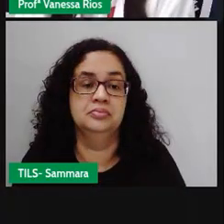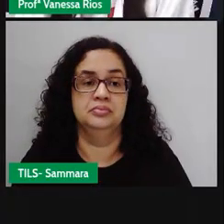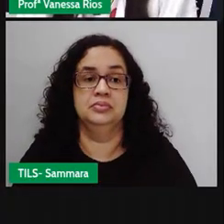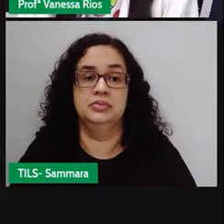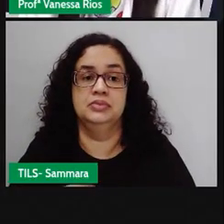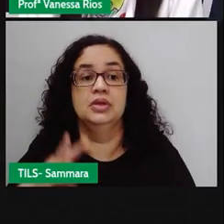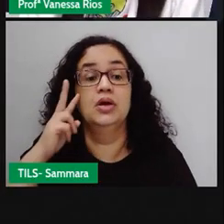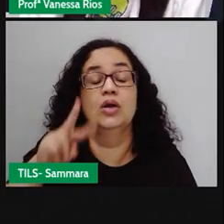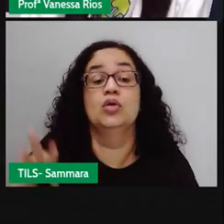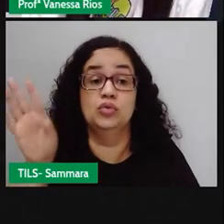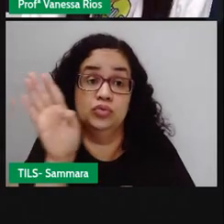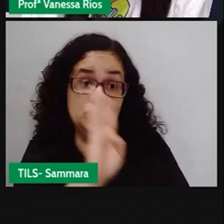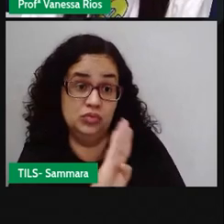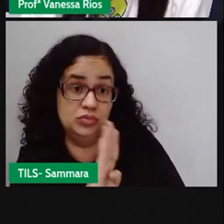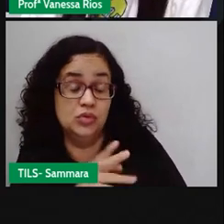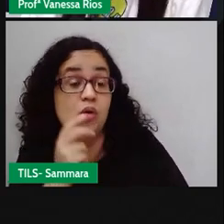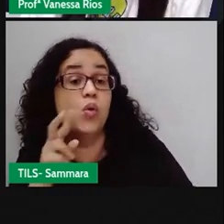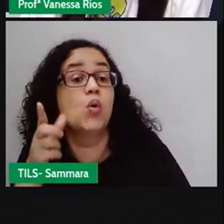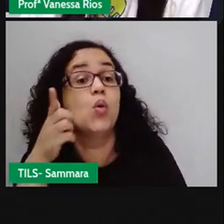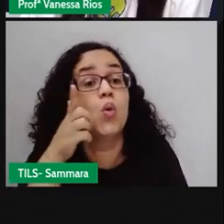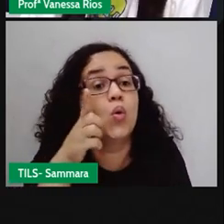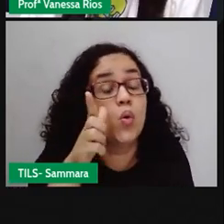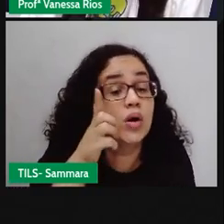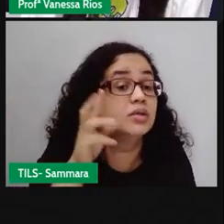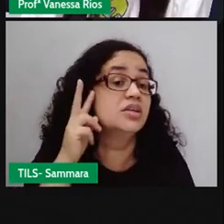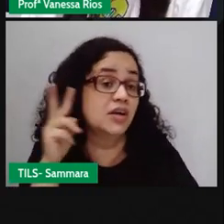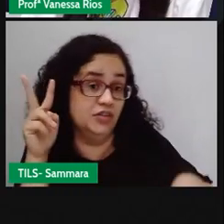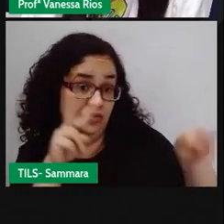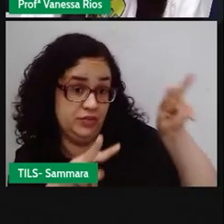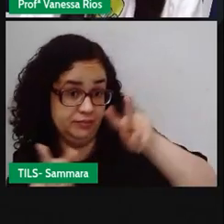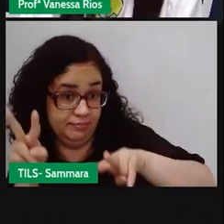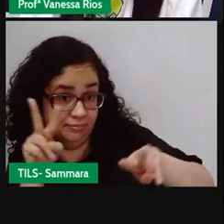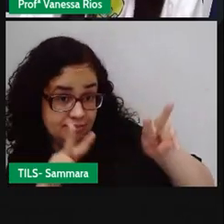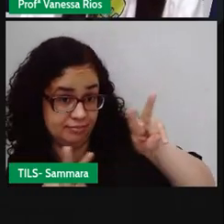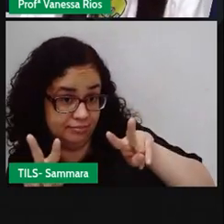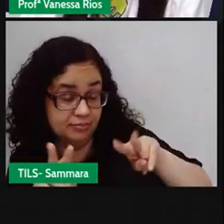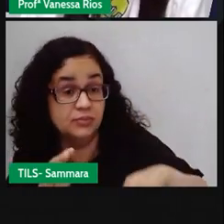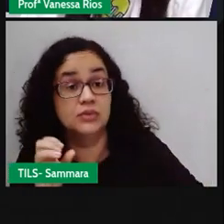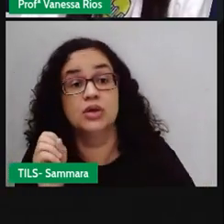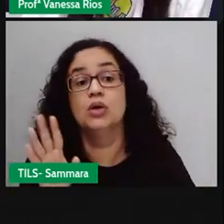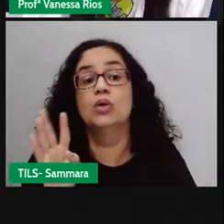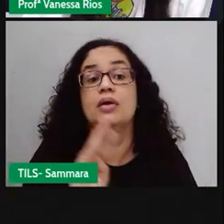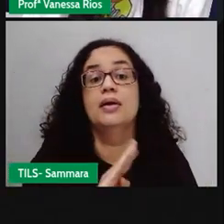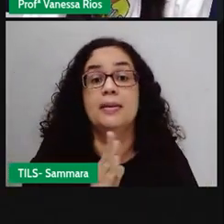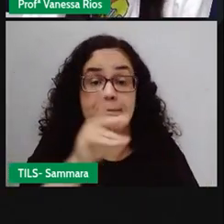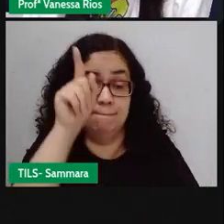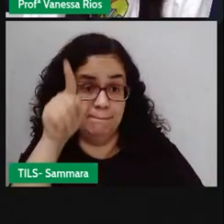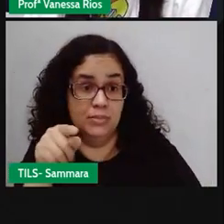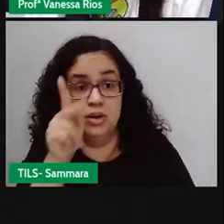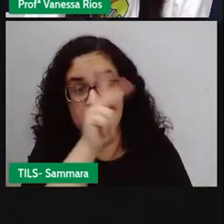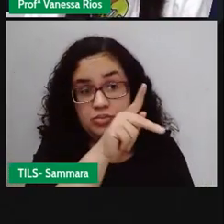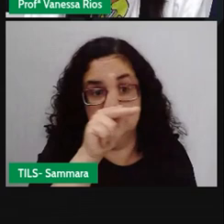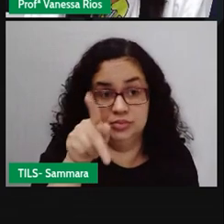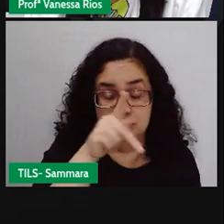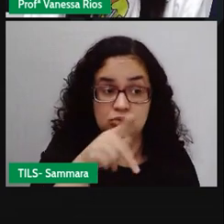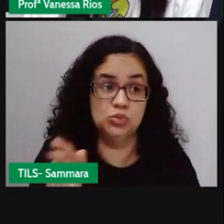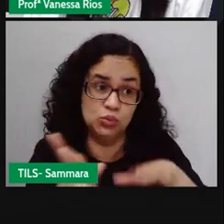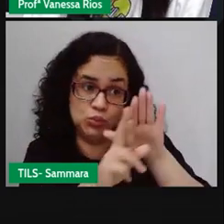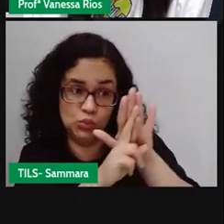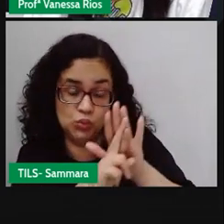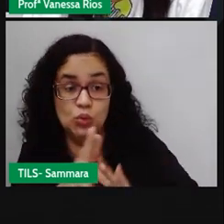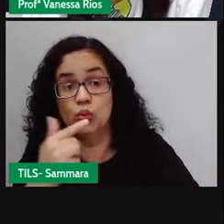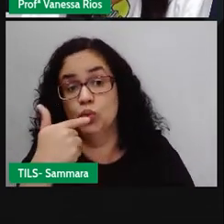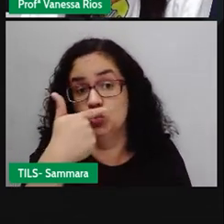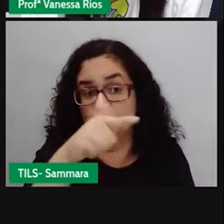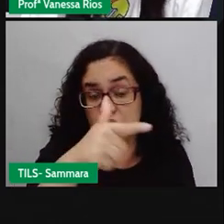Pronto, através do vídeo aí a gente conseguiu visualizar, né, alguns dos patrimônios que a Pro já havia mostrado, outros